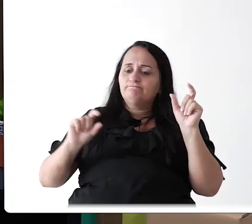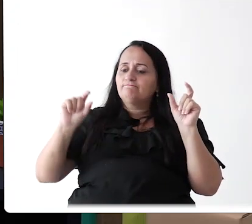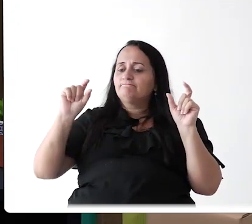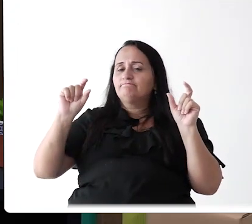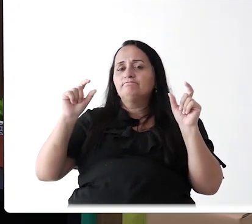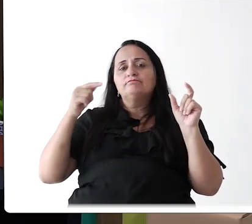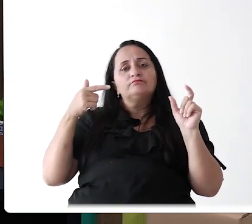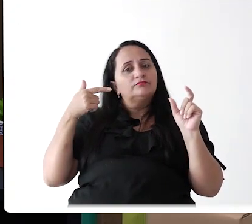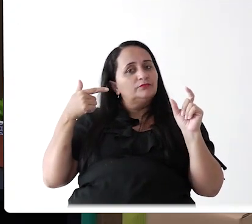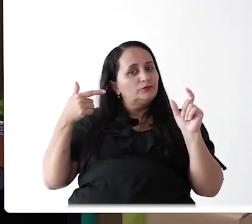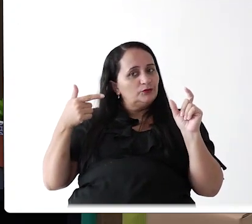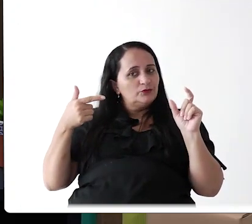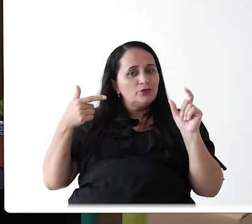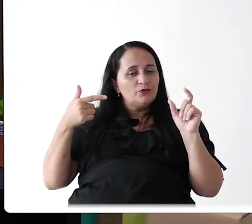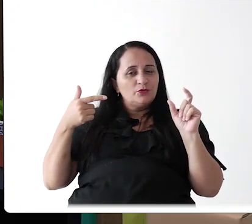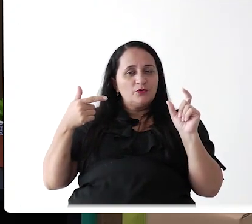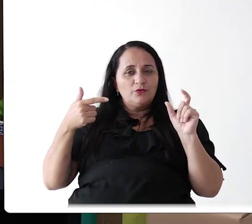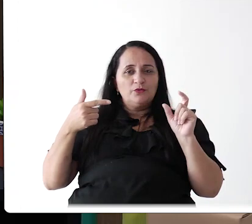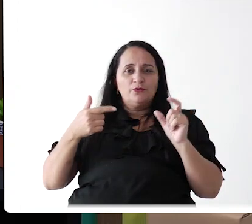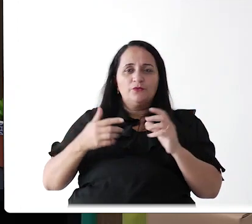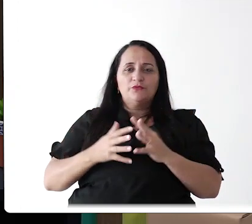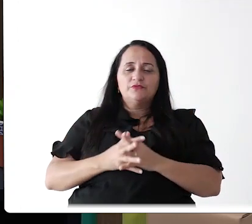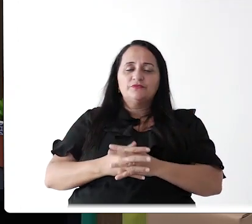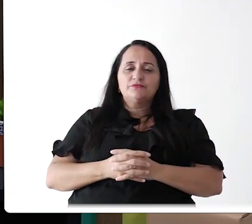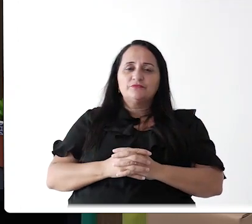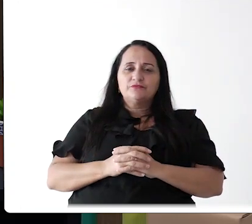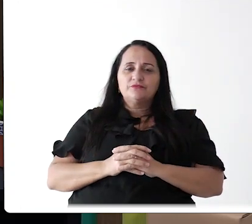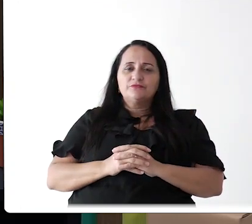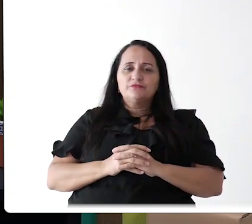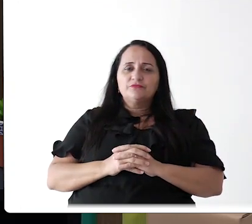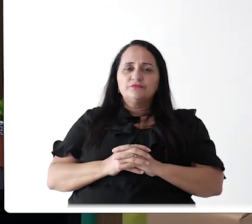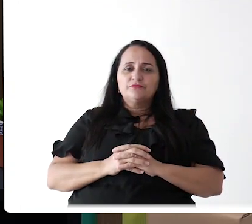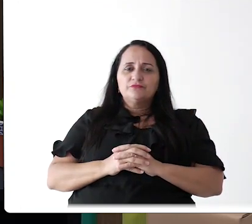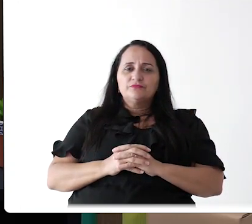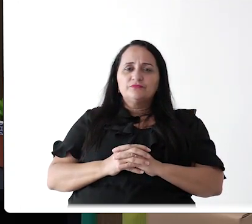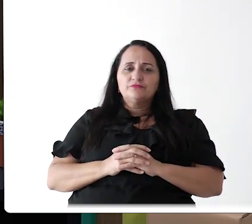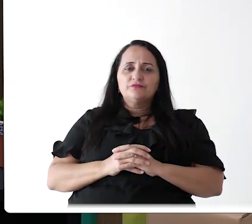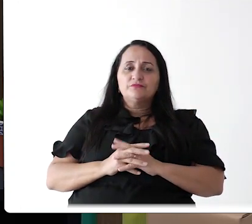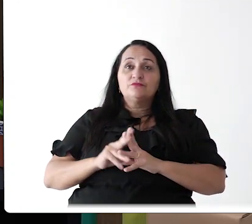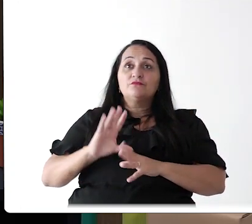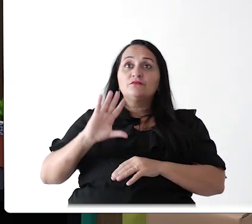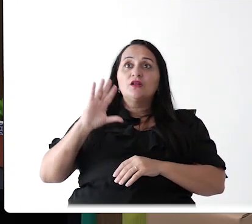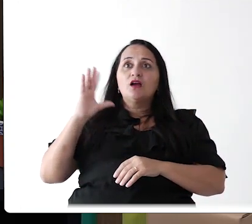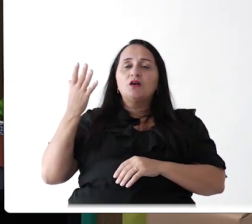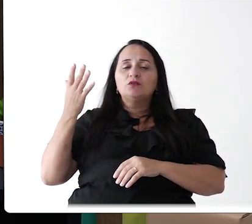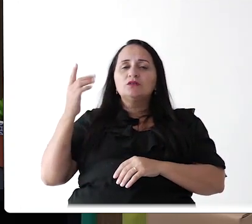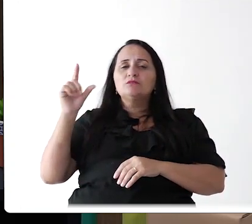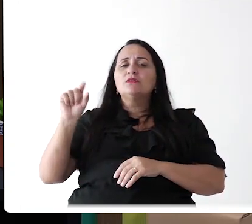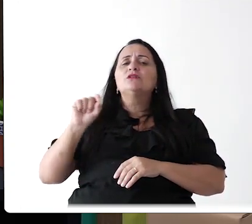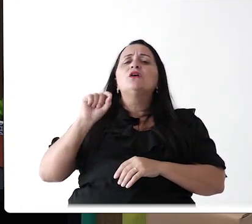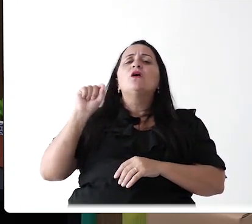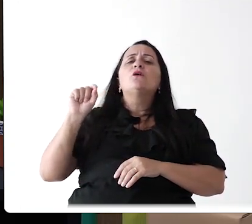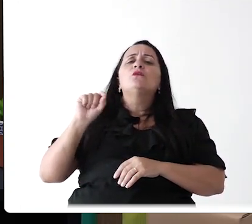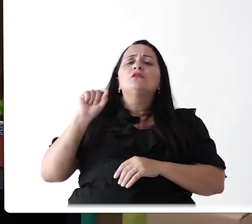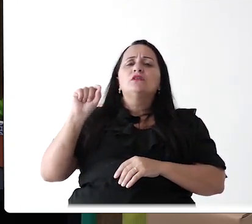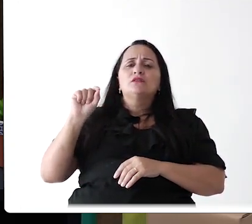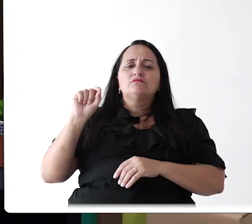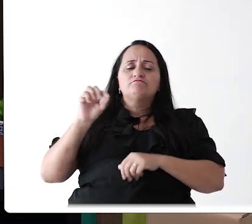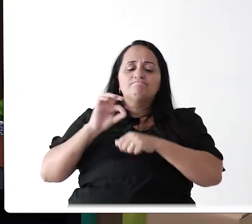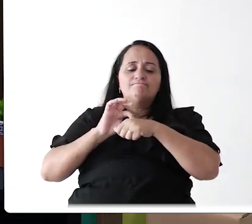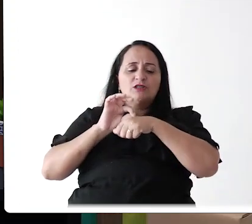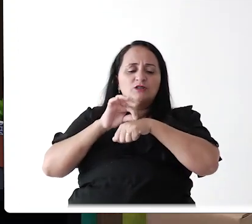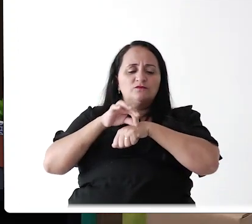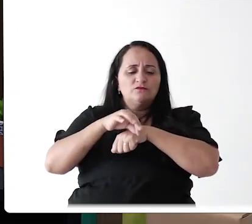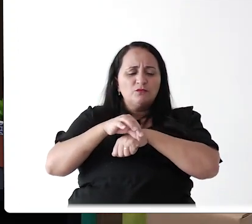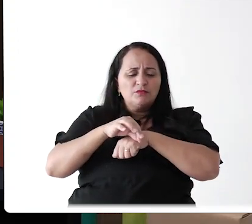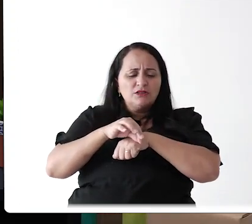1 para o fato 2. O primeiro acontecimento é ele decifrar as formiguinhas